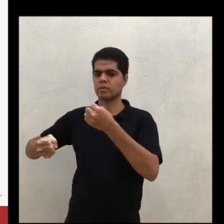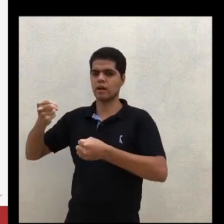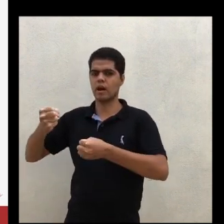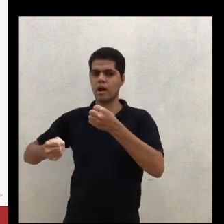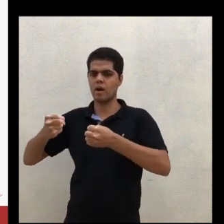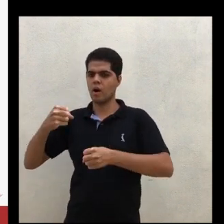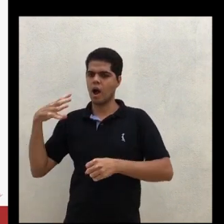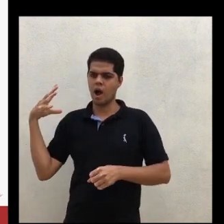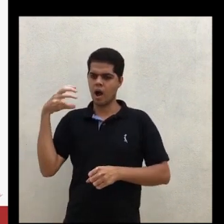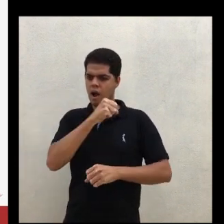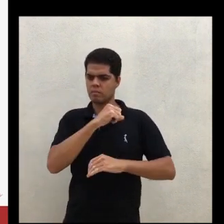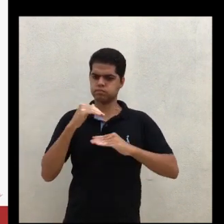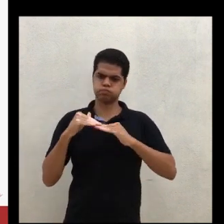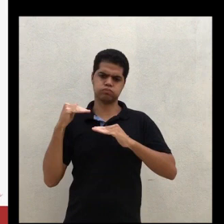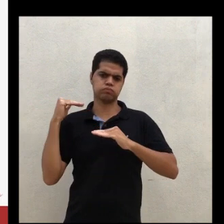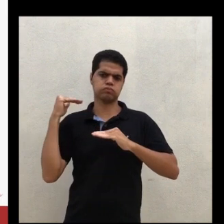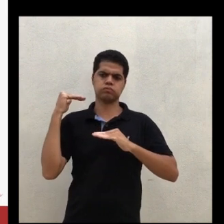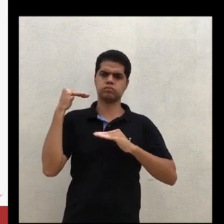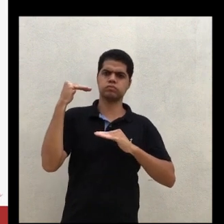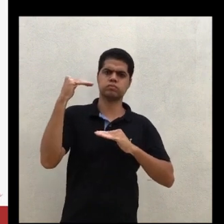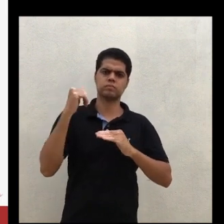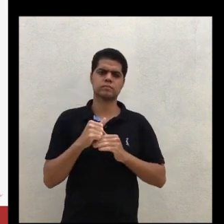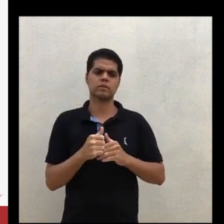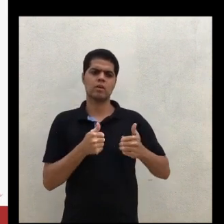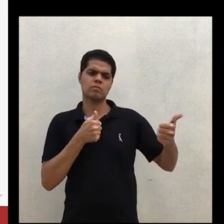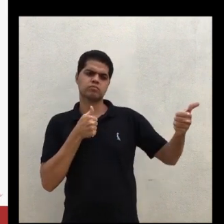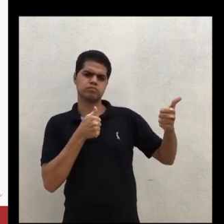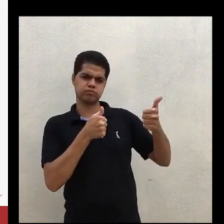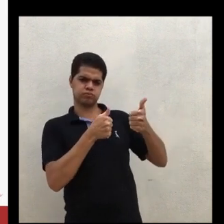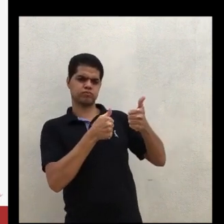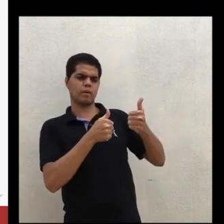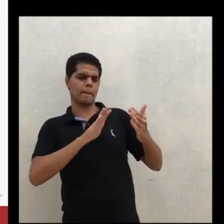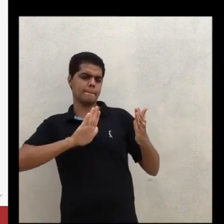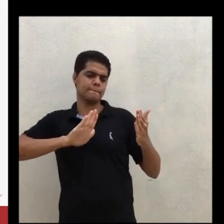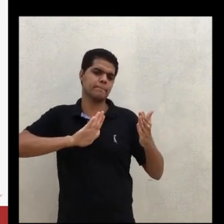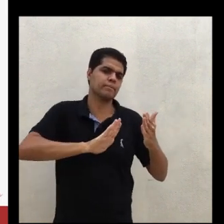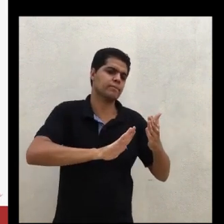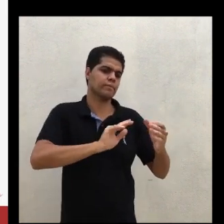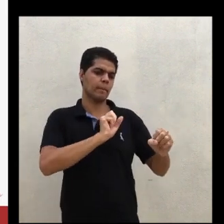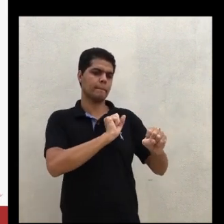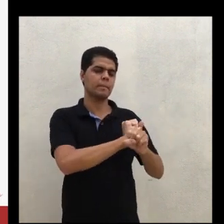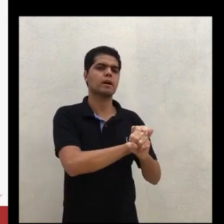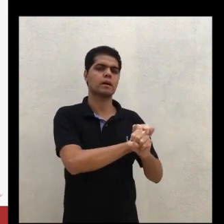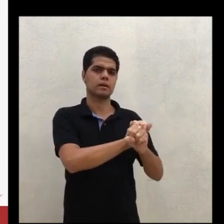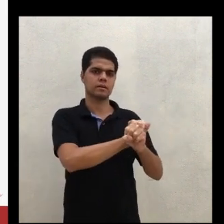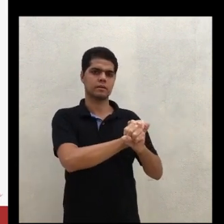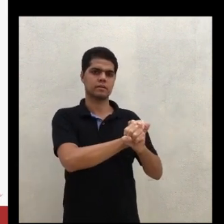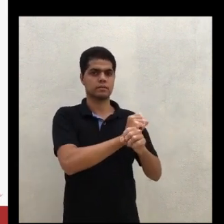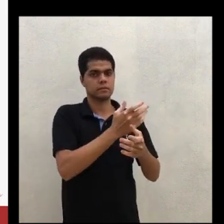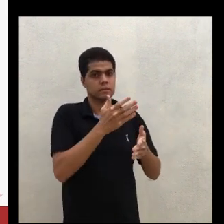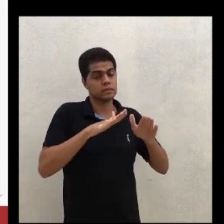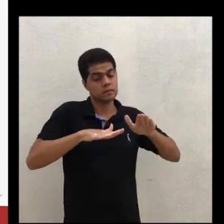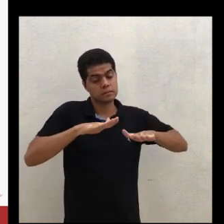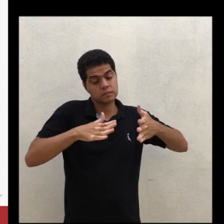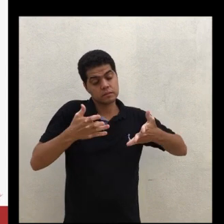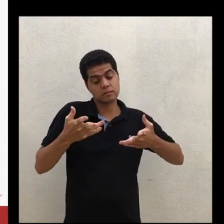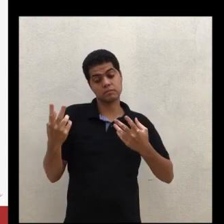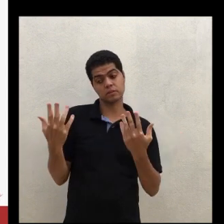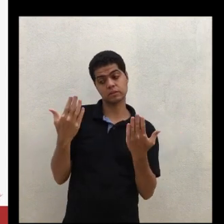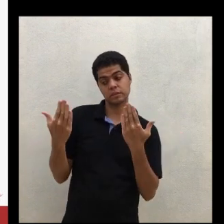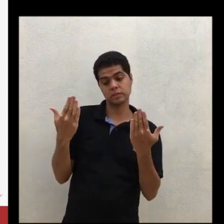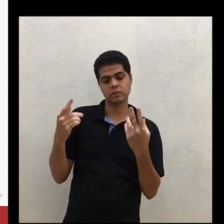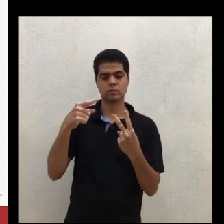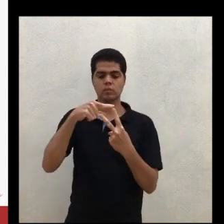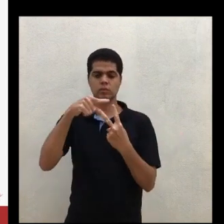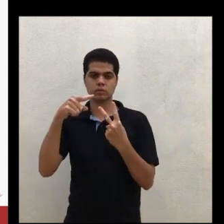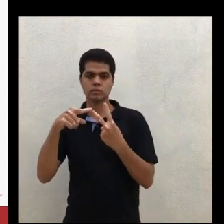carro. Tá? Então eu trabalho com duas coisas. Primeiro, é representar a informação na forma de conjuntos